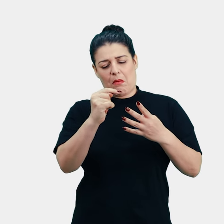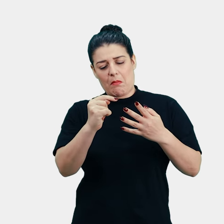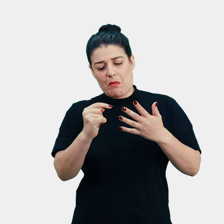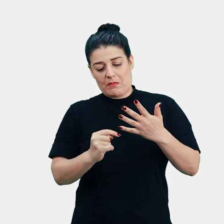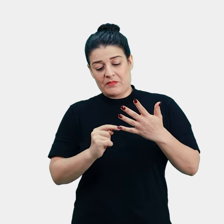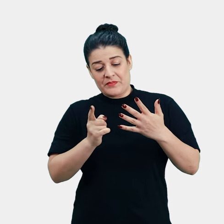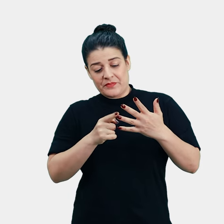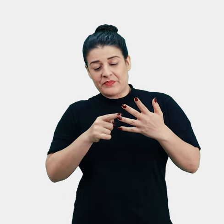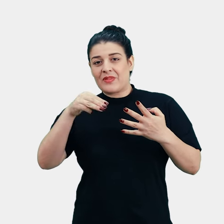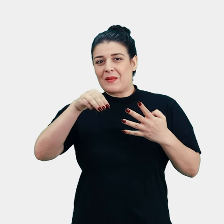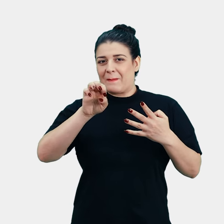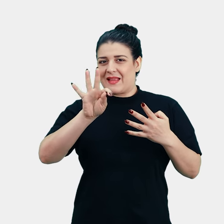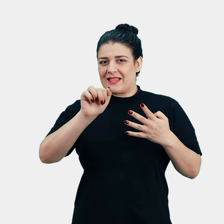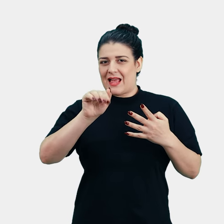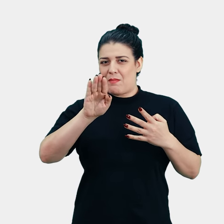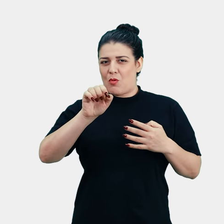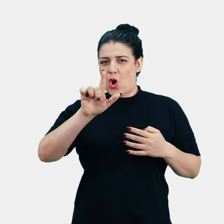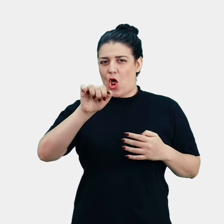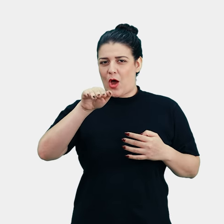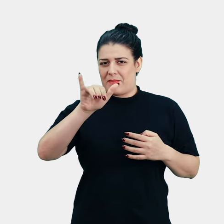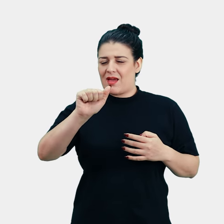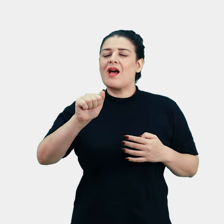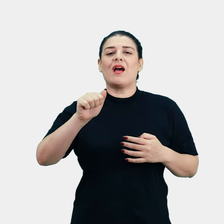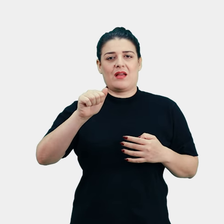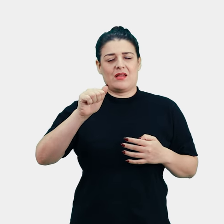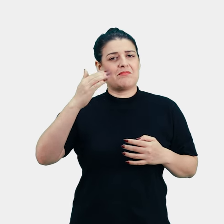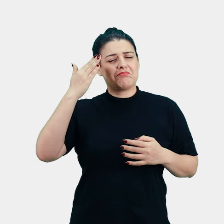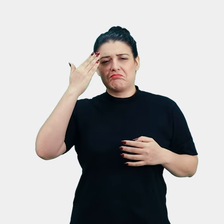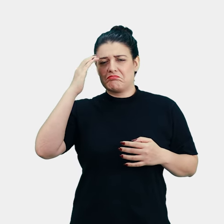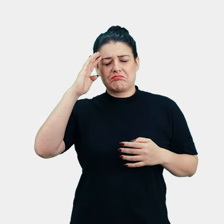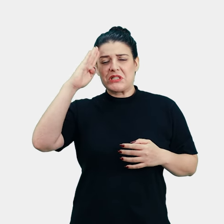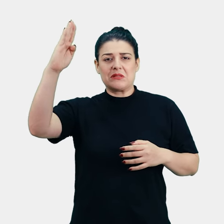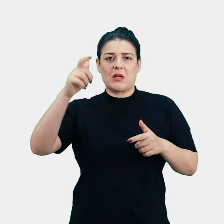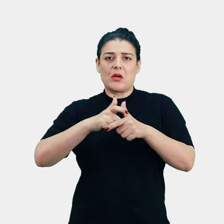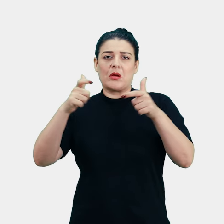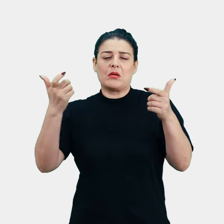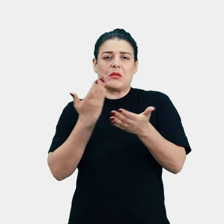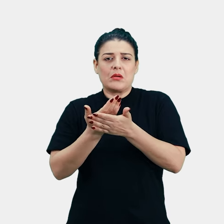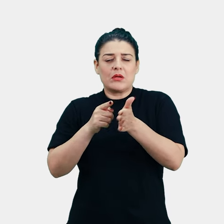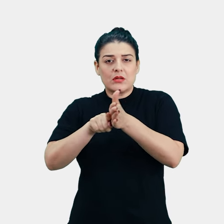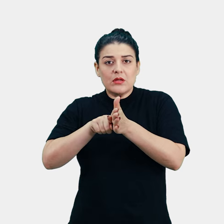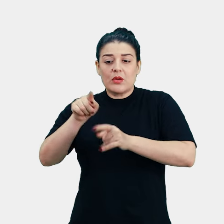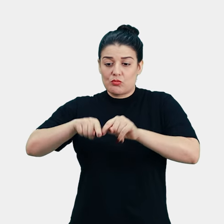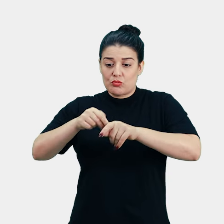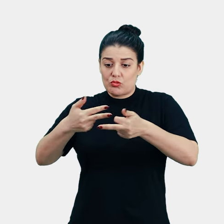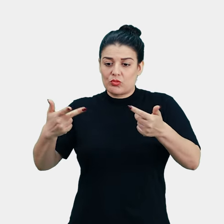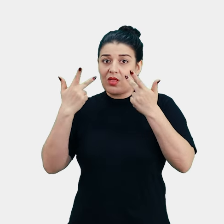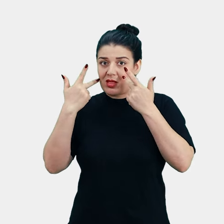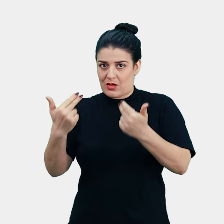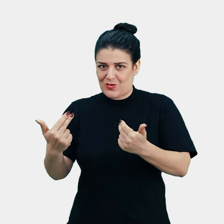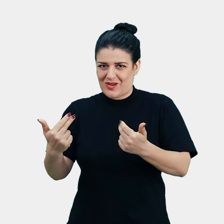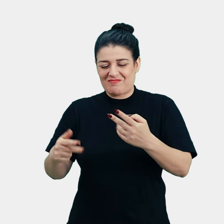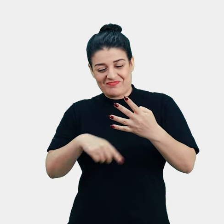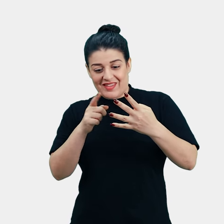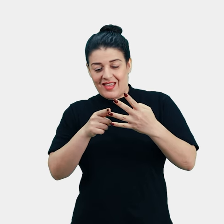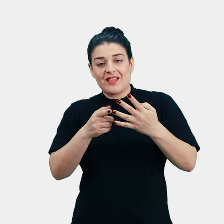A metabolômica, ela tem sido amplamente utilizada em pesquisas de produtos naturais também. E na metabolômica,